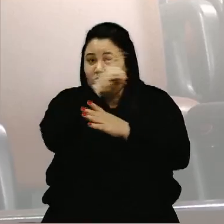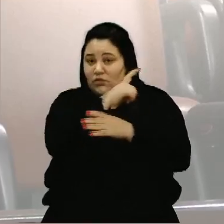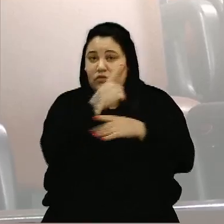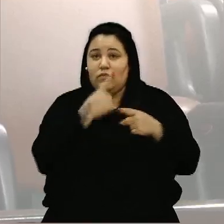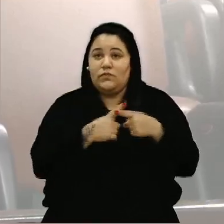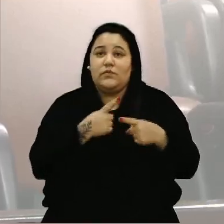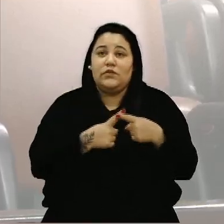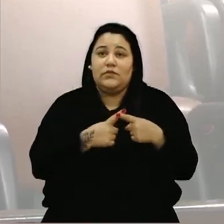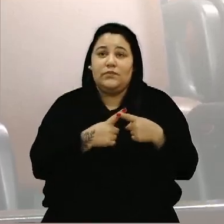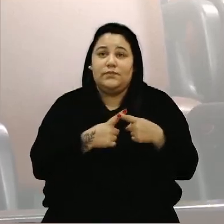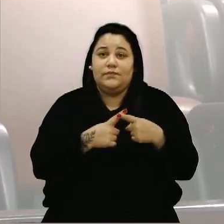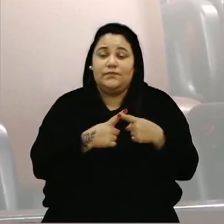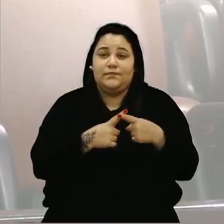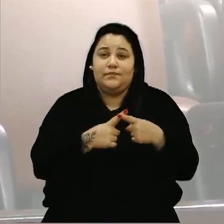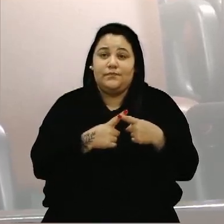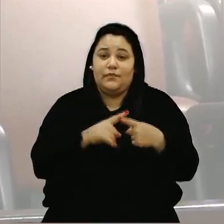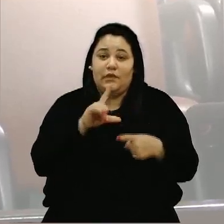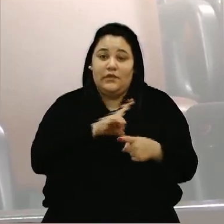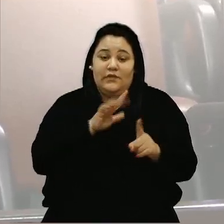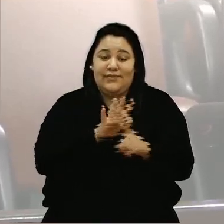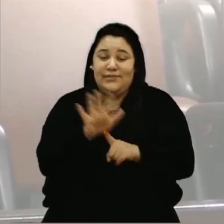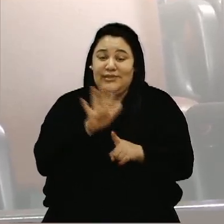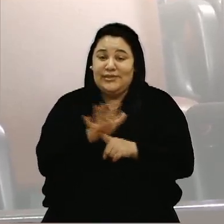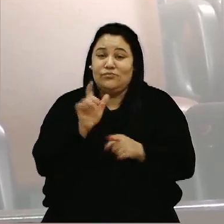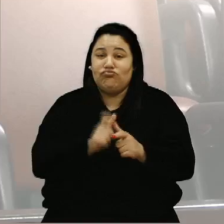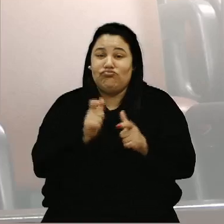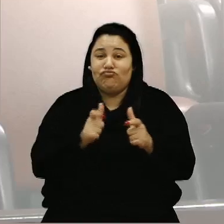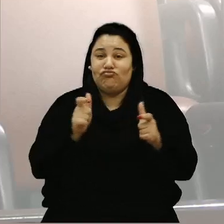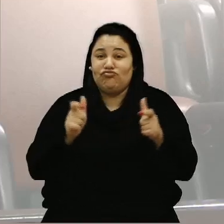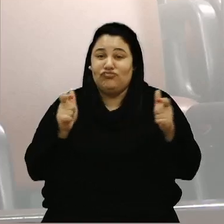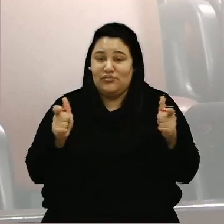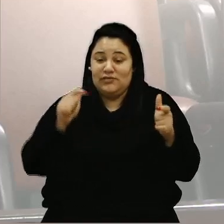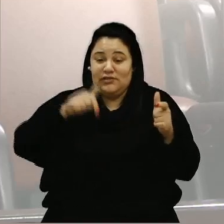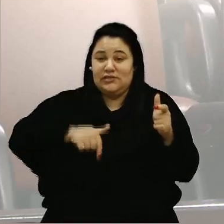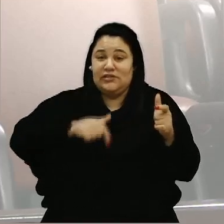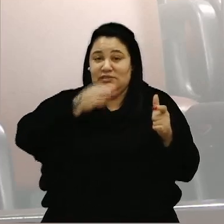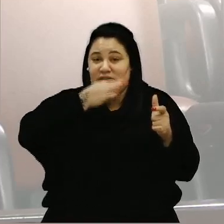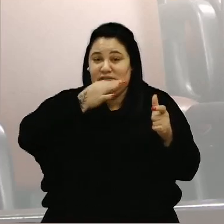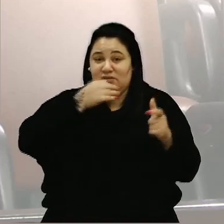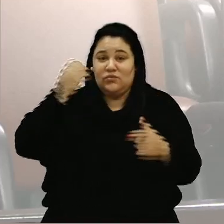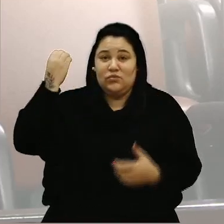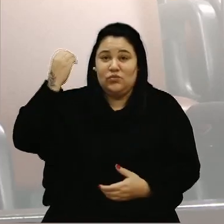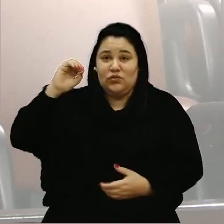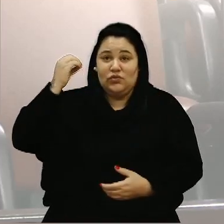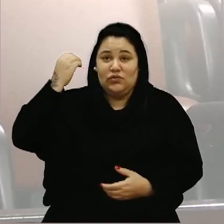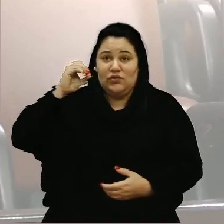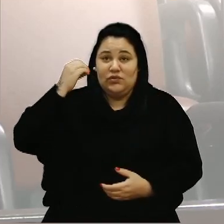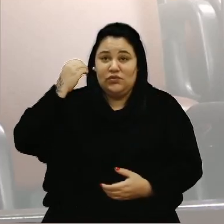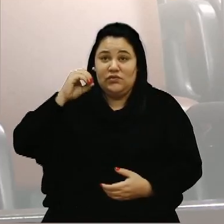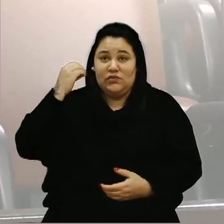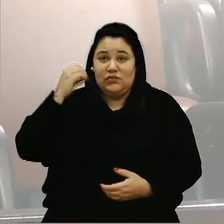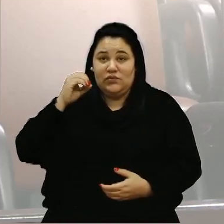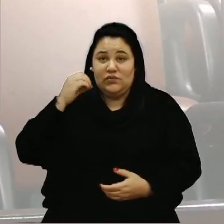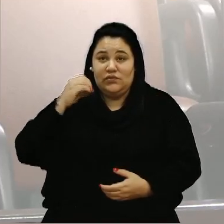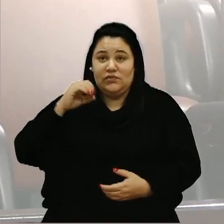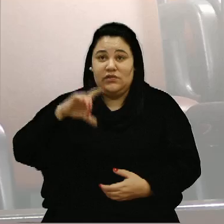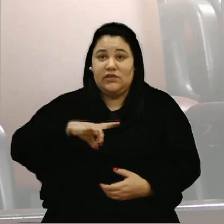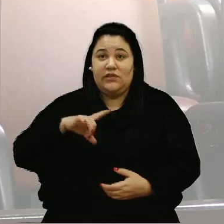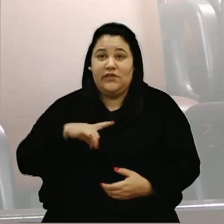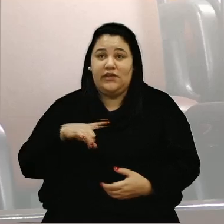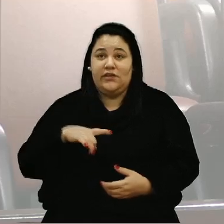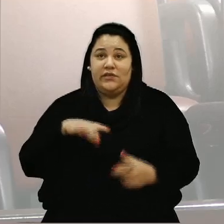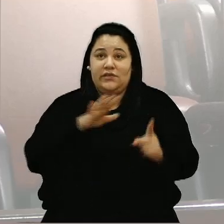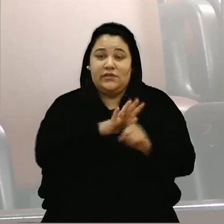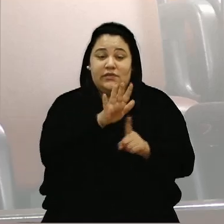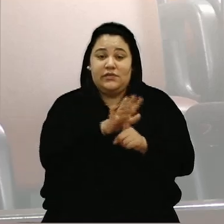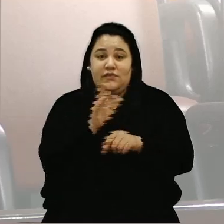dessa demanda que aumentou muito, né? Aí na cidade de Porto Alegre, grande Porto Alegre, tem uma demanda muito grande da